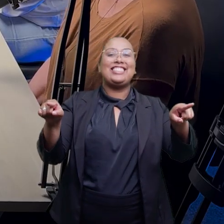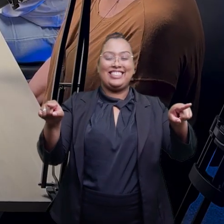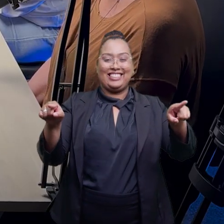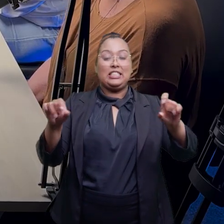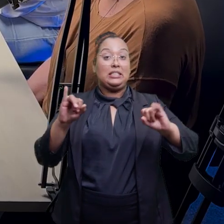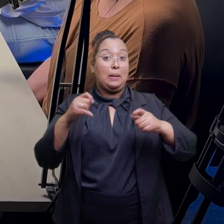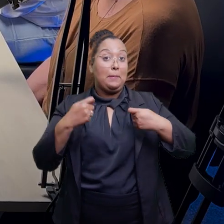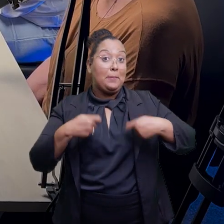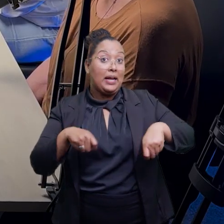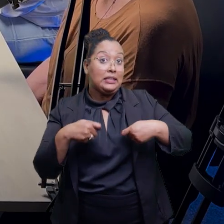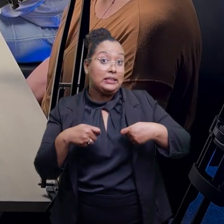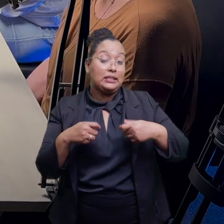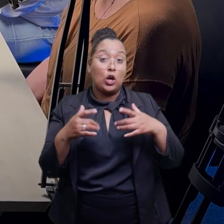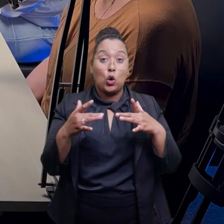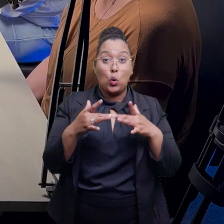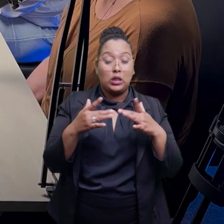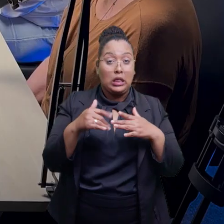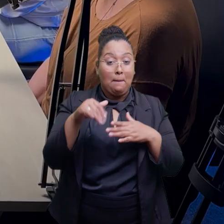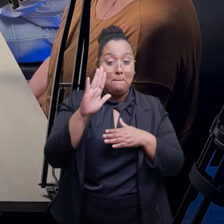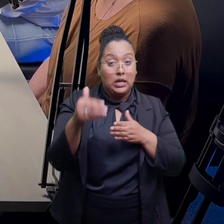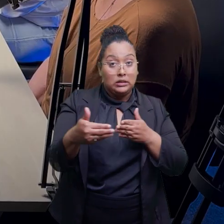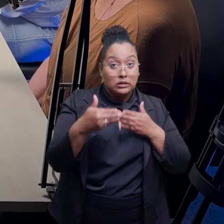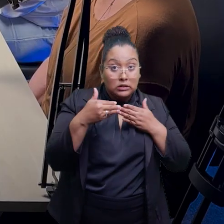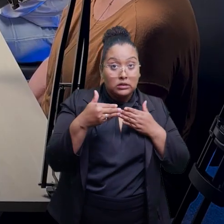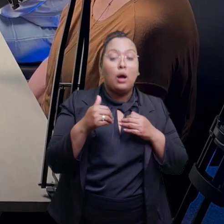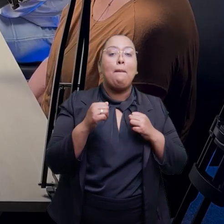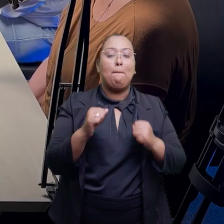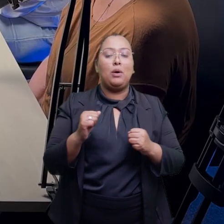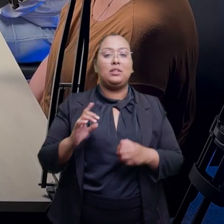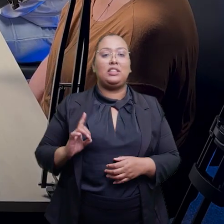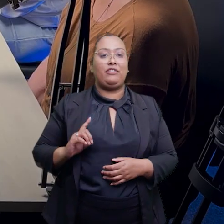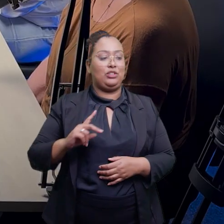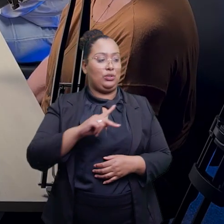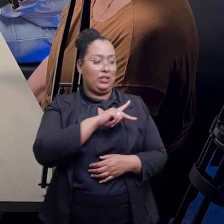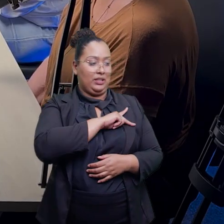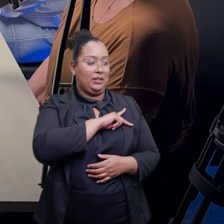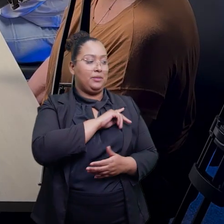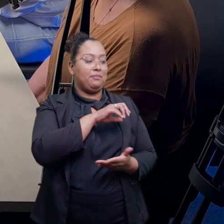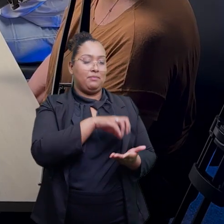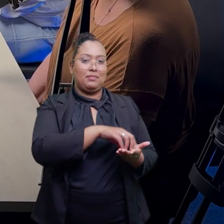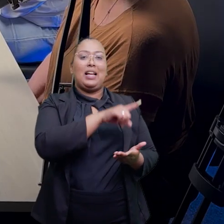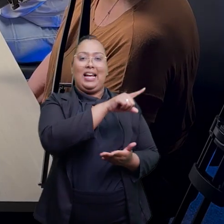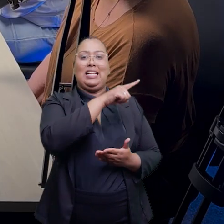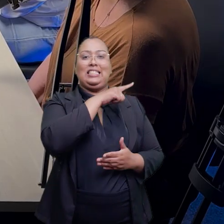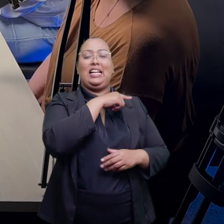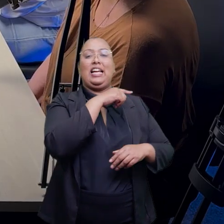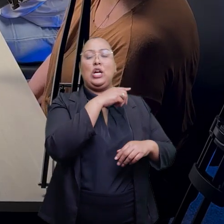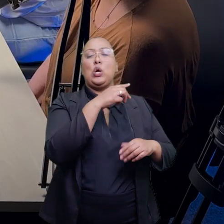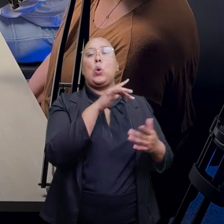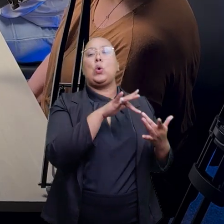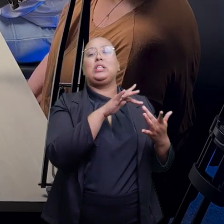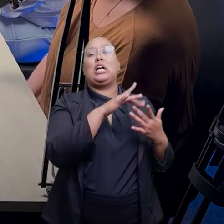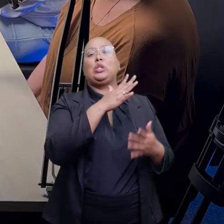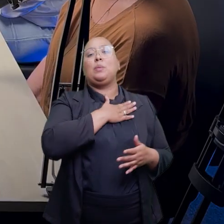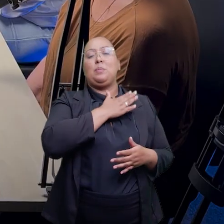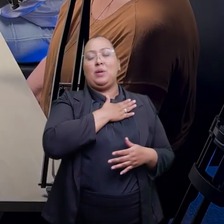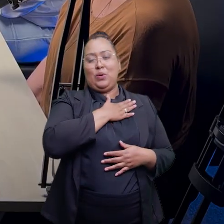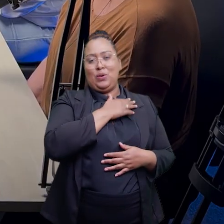e se precisarem de um contato mais direto, pode falar com a Defensoria Pública, que tem o meu contato para